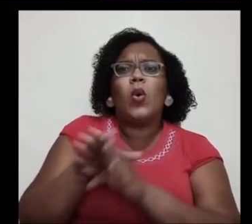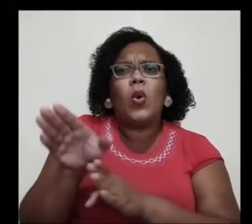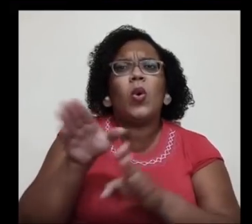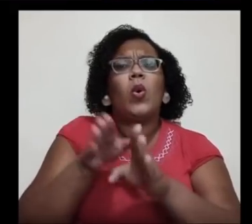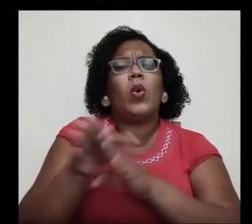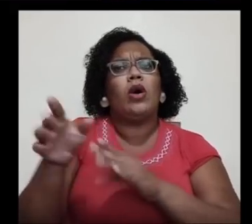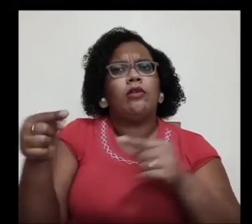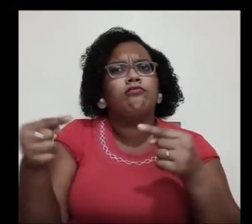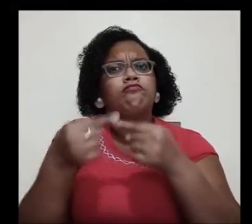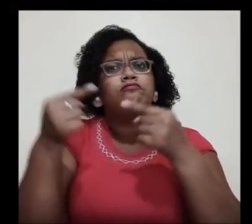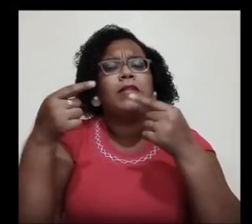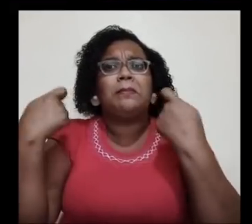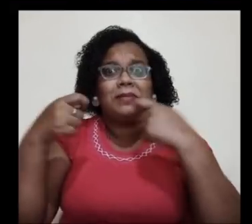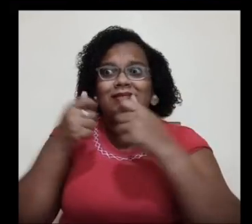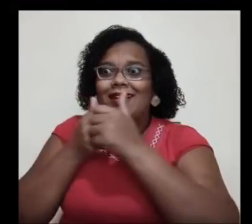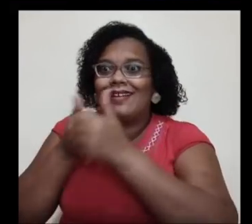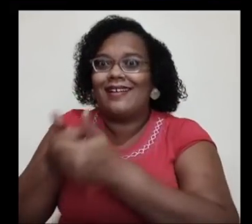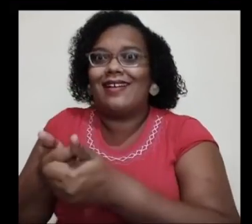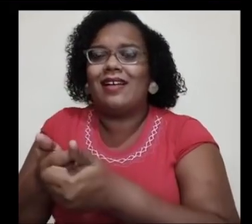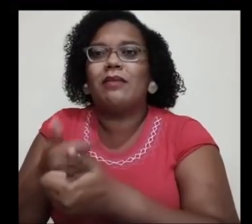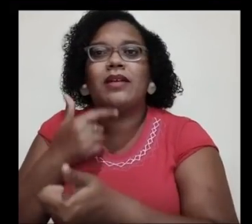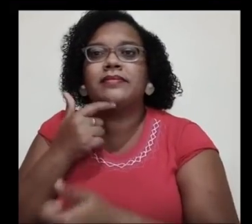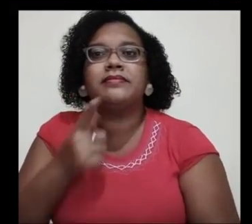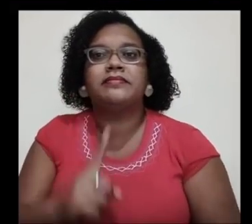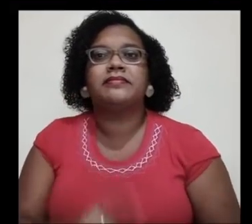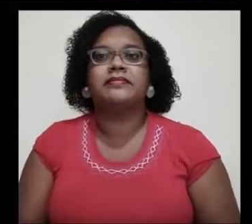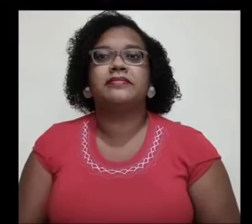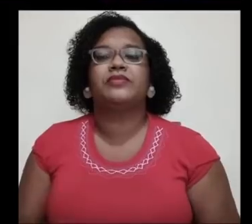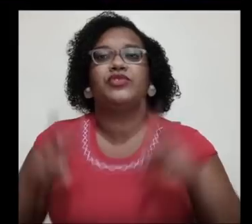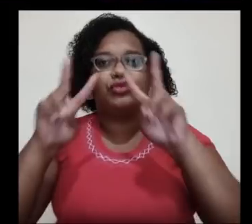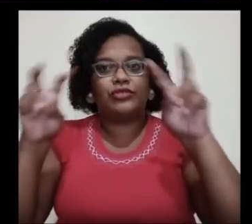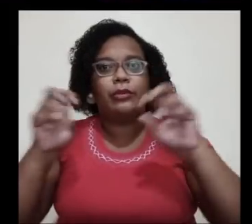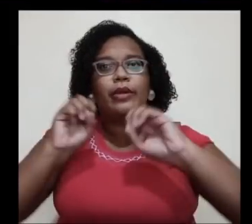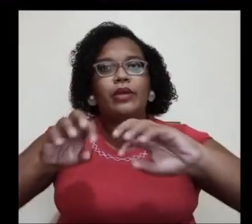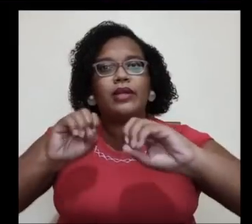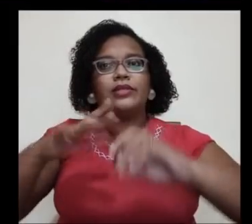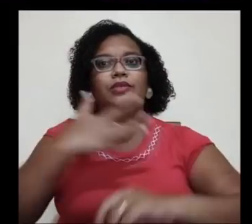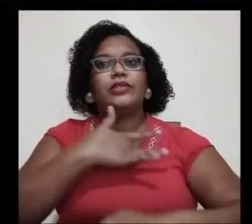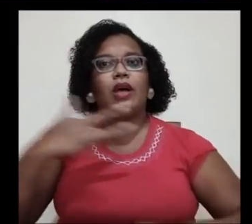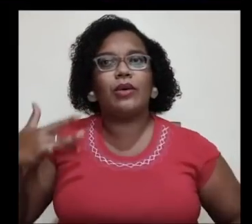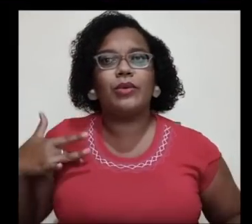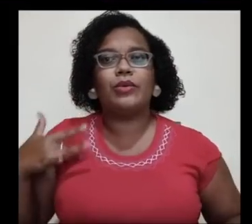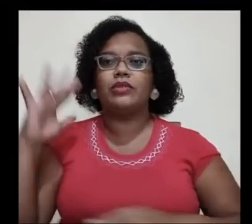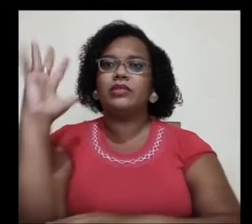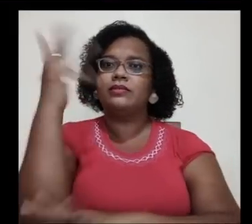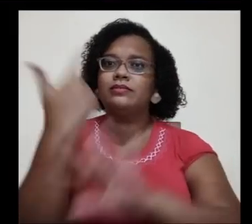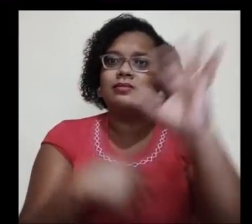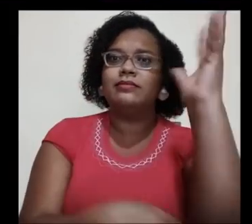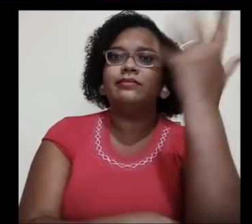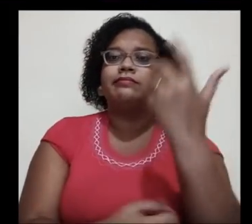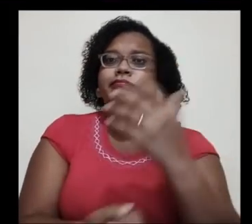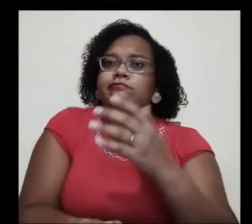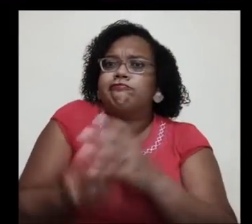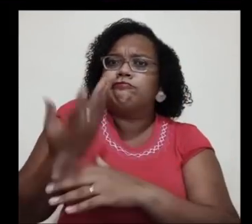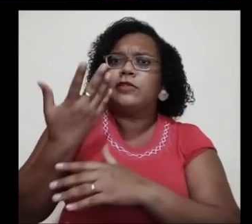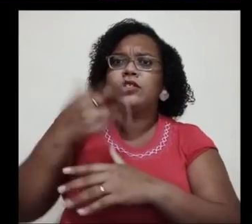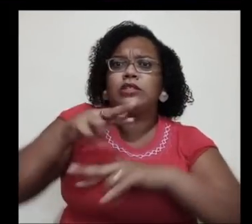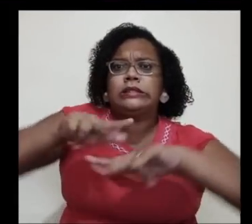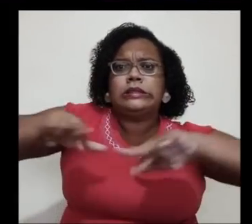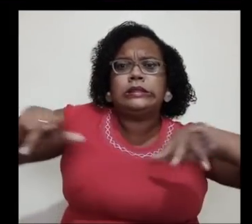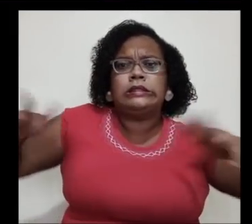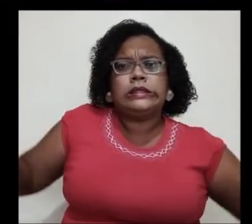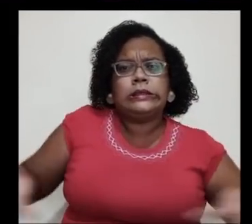que deveriam ser seguidas, mas não foram. Para a educação, para a saúde, para o meio ambiente, a criação de grandes programas mobilizadores